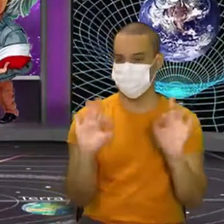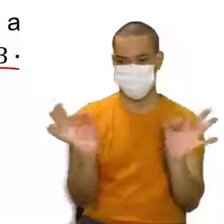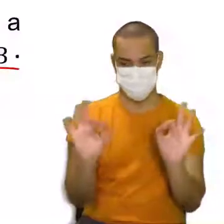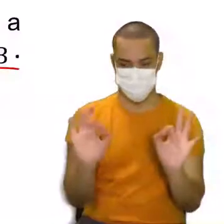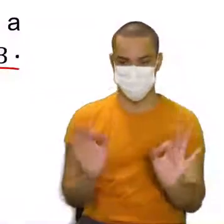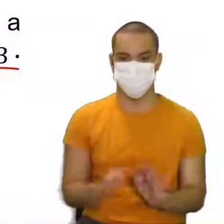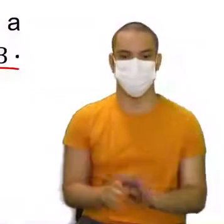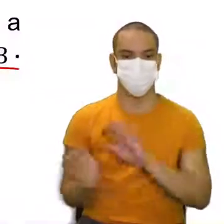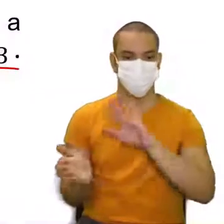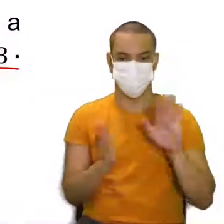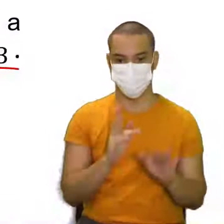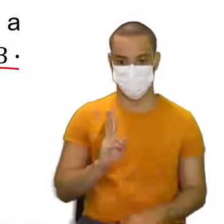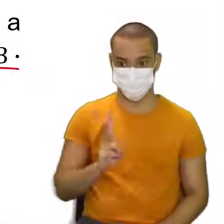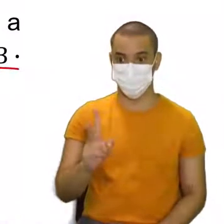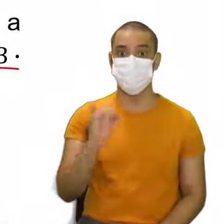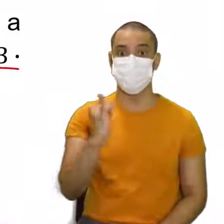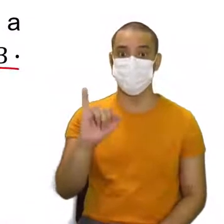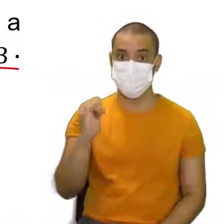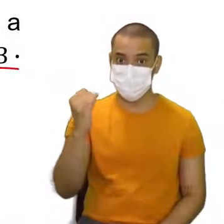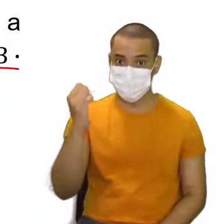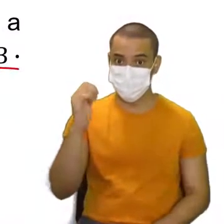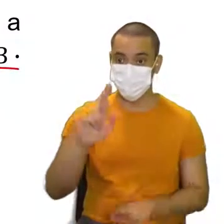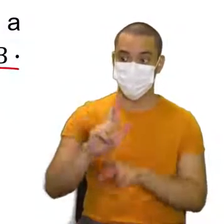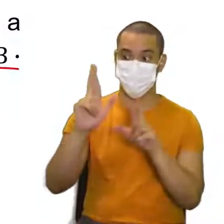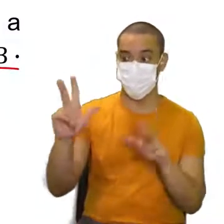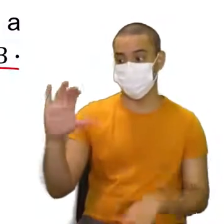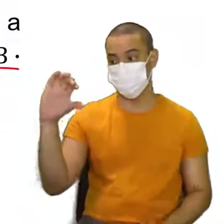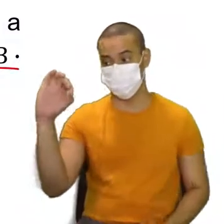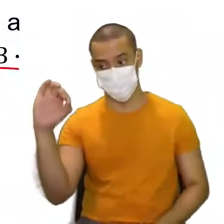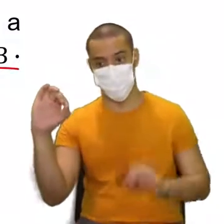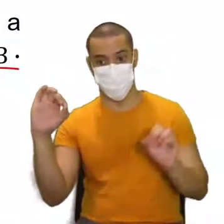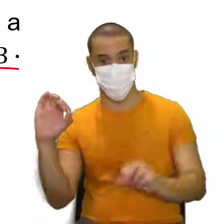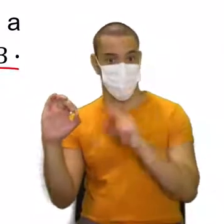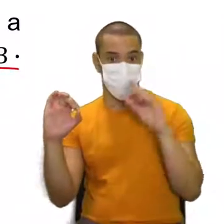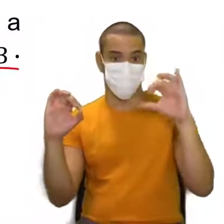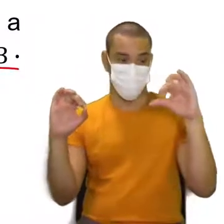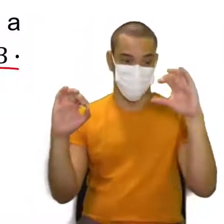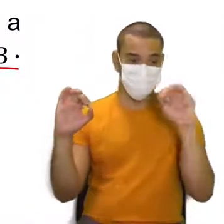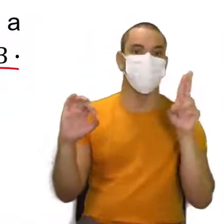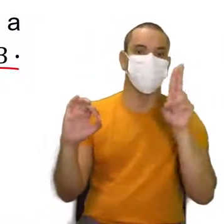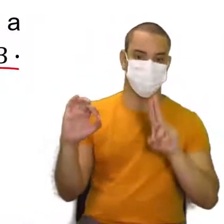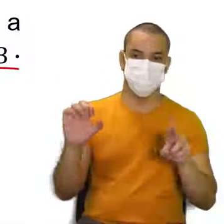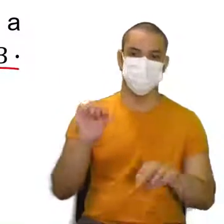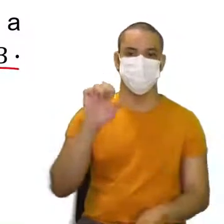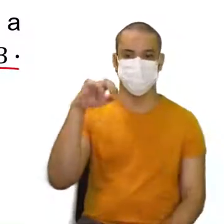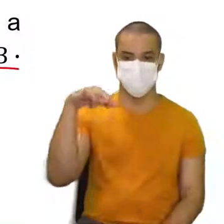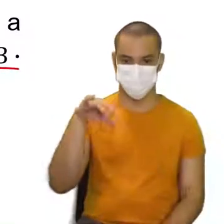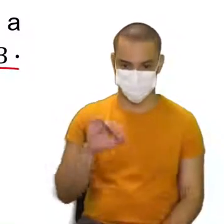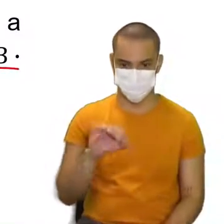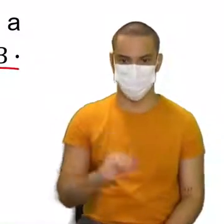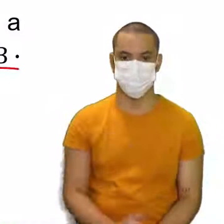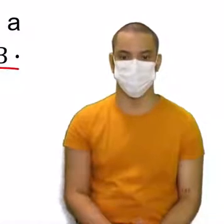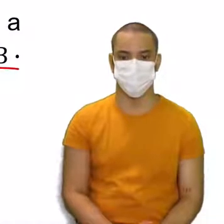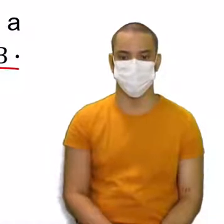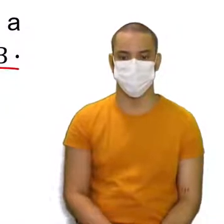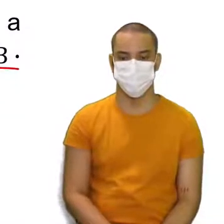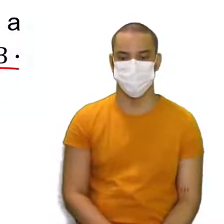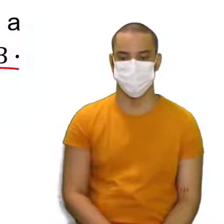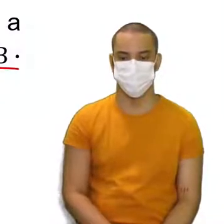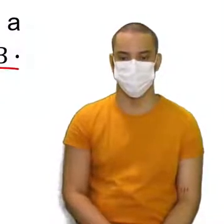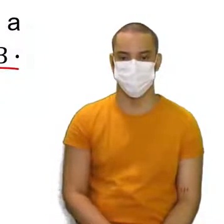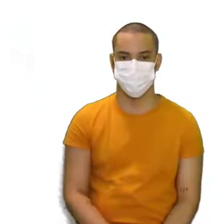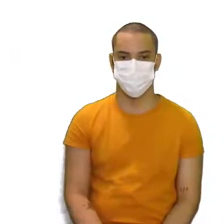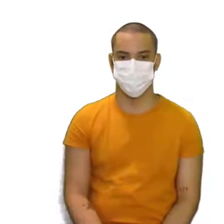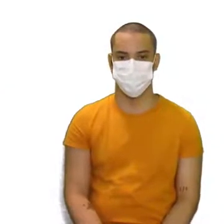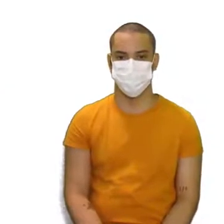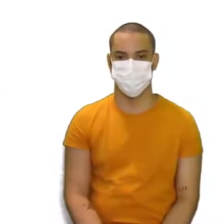vamos lá continuando se for diferente de zero ou de 90 você usa sempre certo já tá aí direto